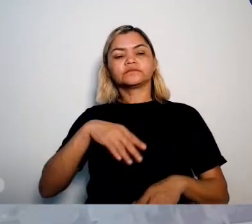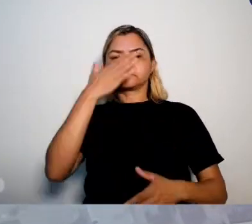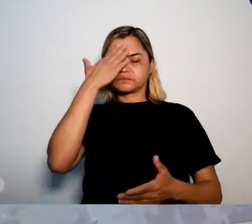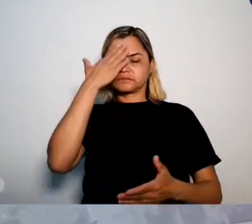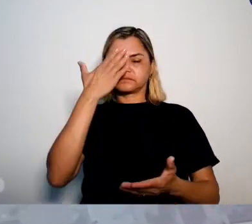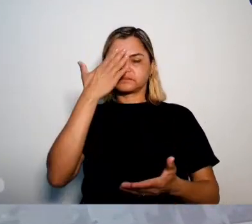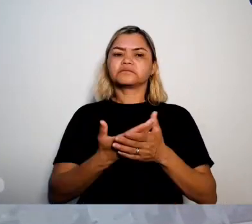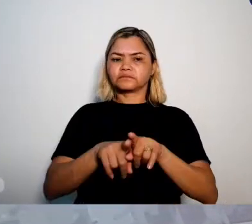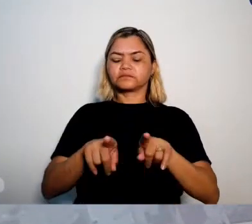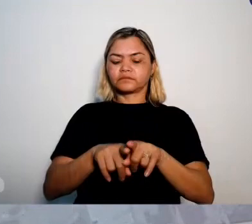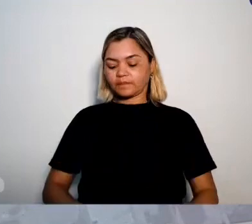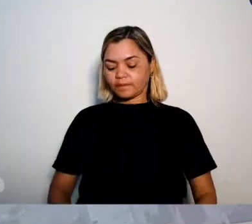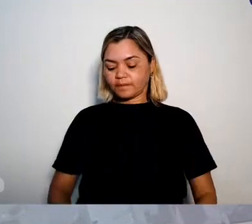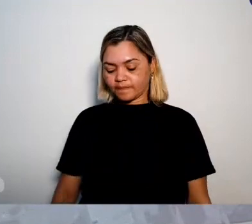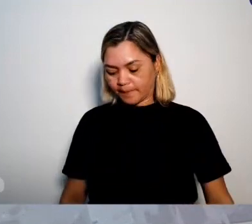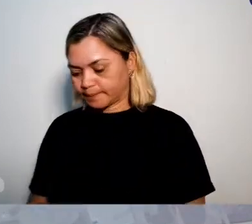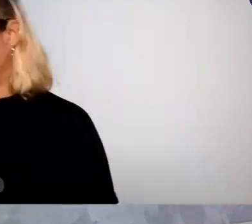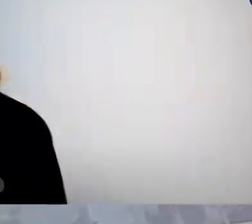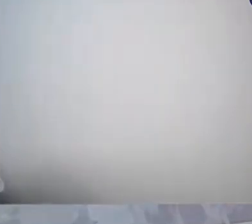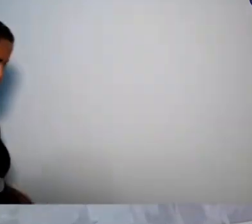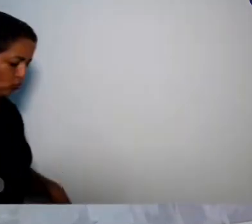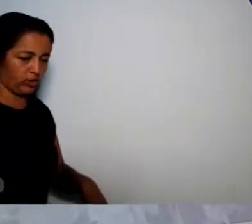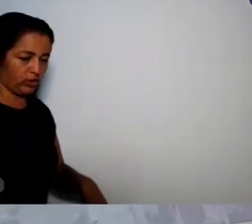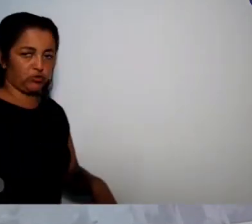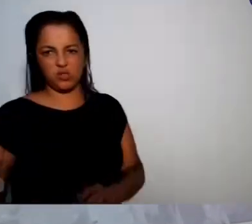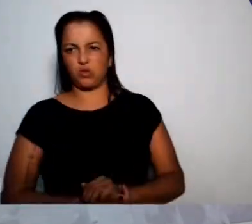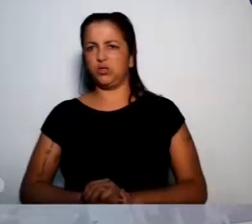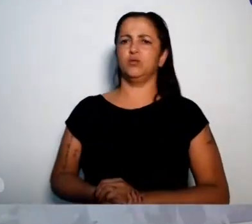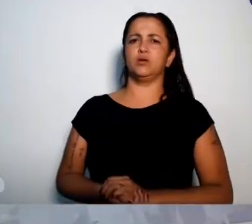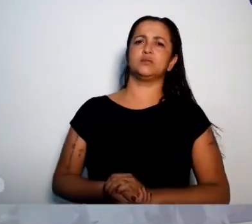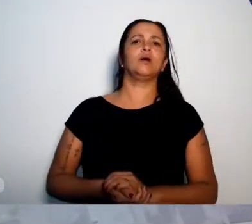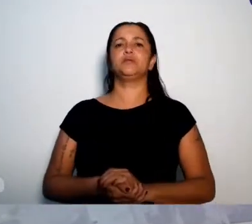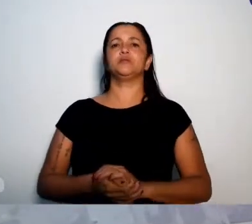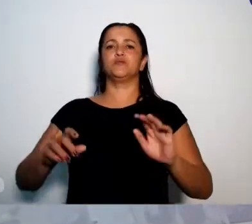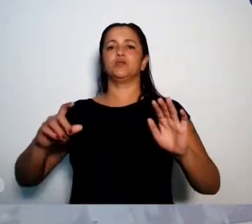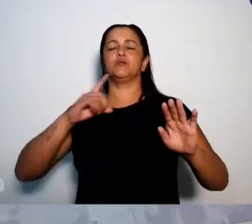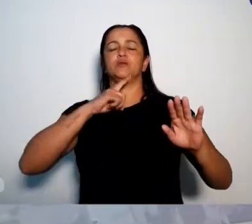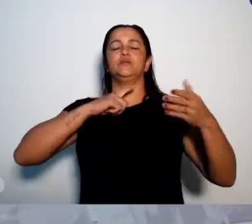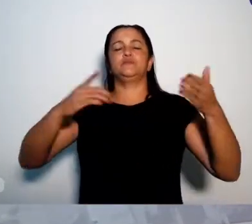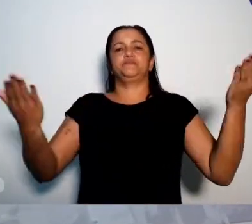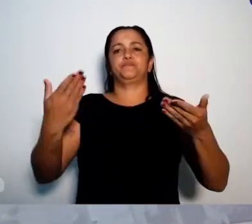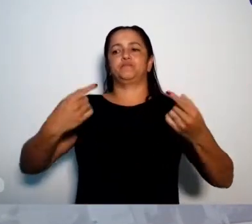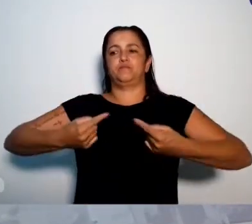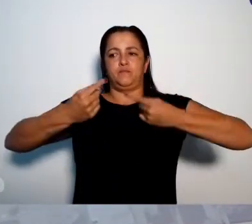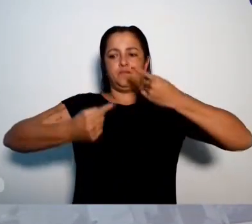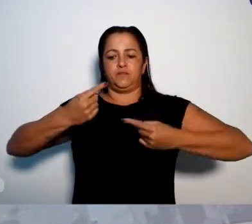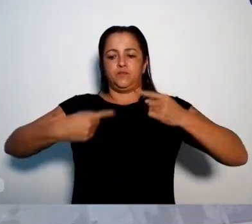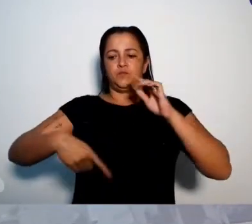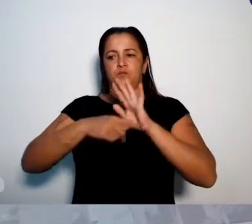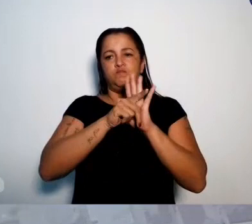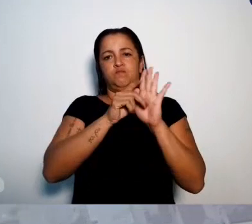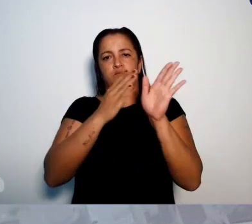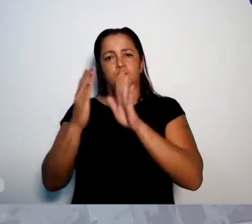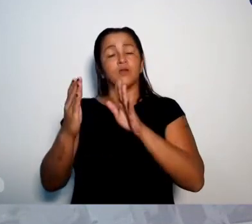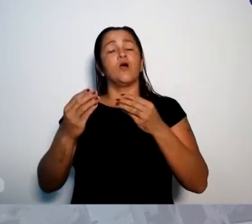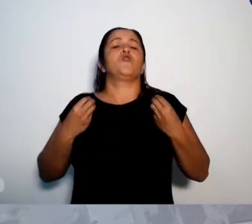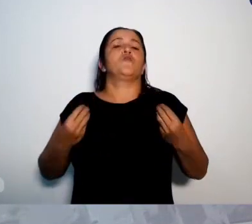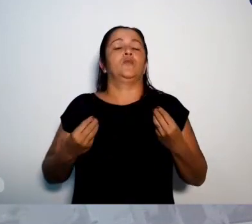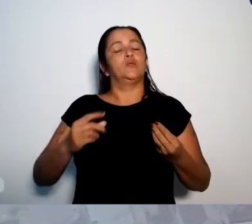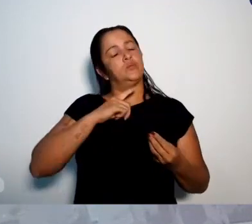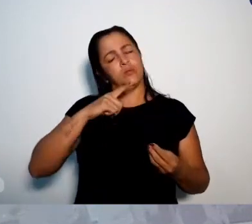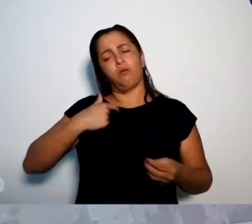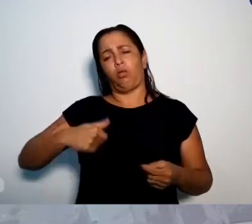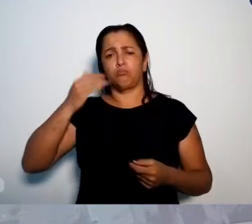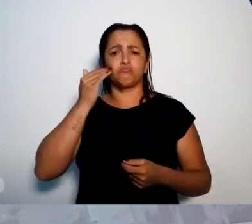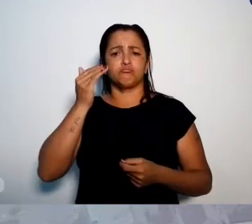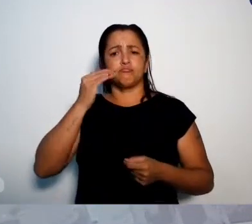que eu faço essa discussão? Porque eu estava analisando o regimento na comissão presidida pela vereadora Alessandra Lucchesi, e eu entendo que o instrumento